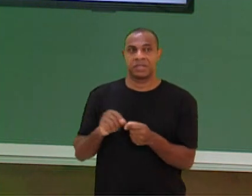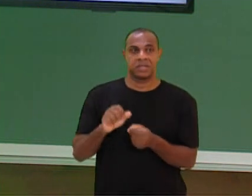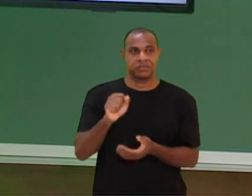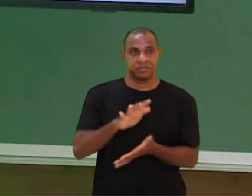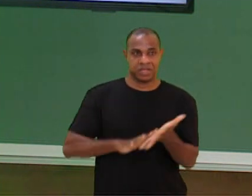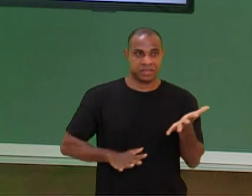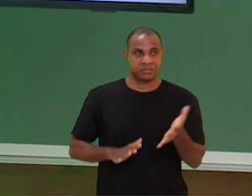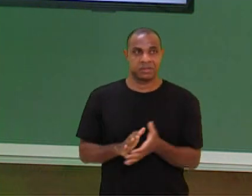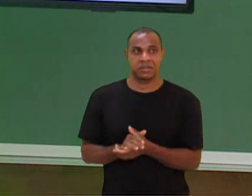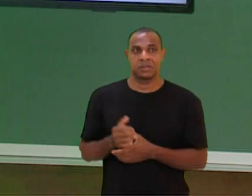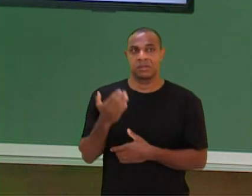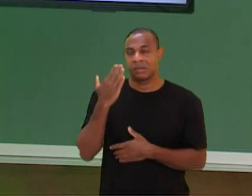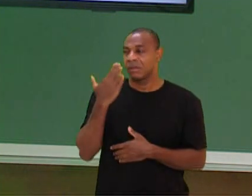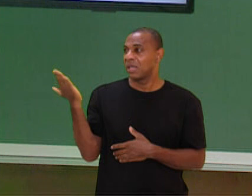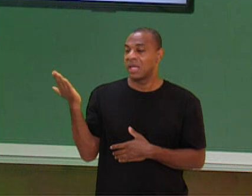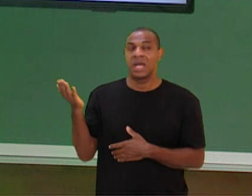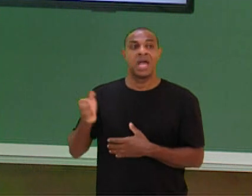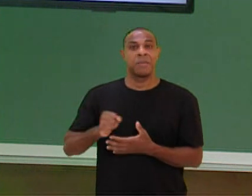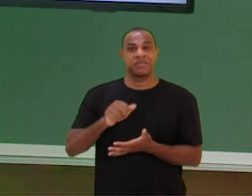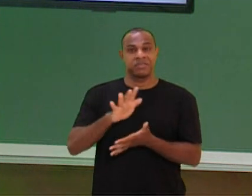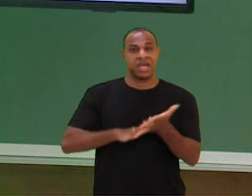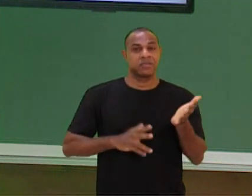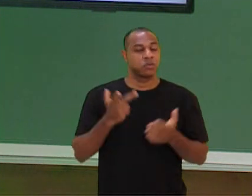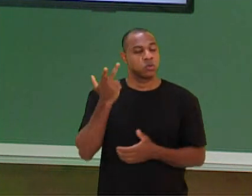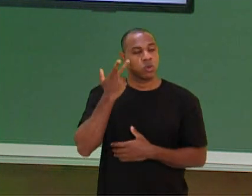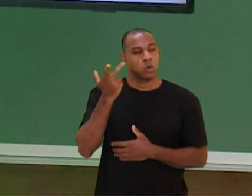sobre esse. Aqui é um exercício muito comum, bastante